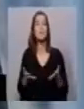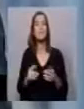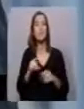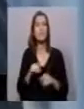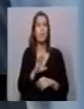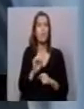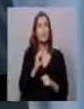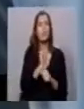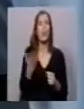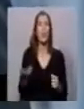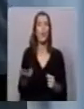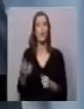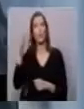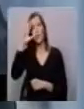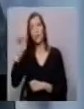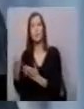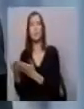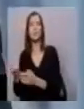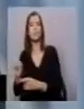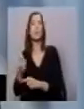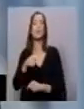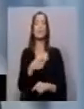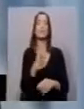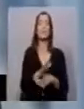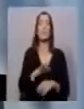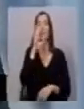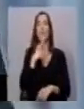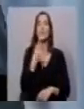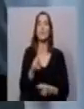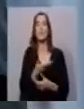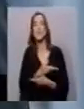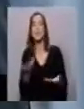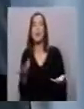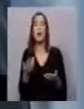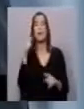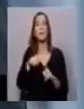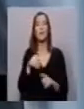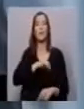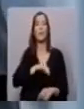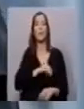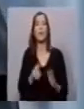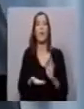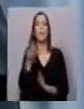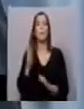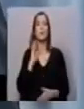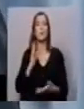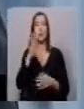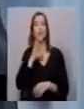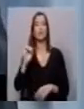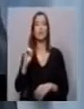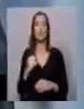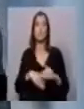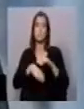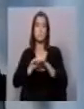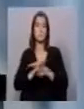soluções que não aquelas que o Governo aponta. Por exemplo, o Governo diz que não há disponibilidade financeira para aumentar os salários dos trabalhadores da administração pública para além daquilo